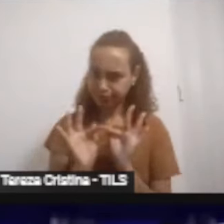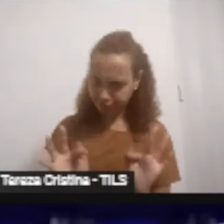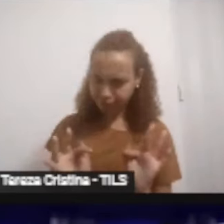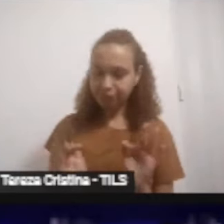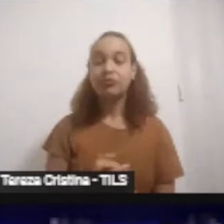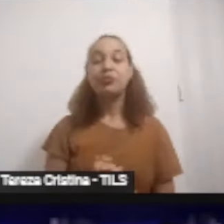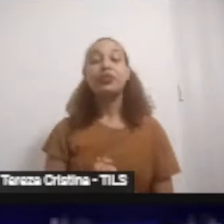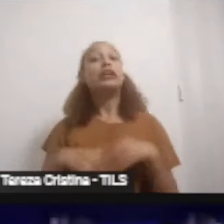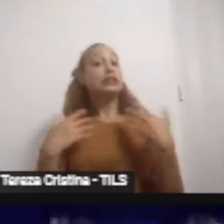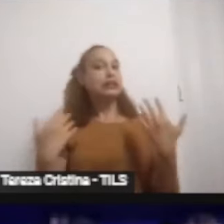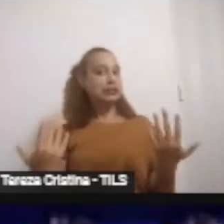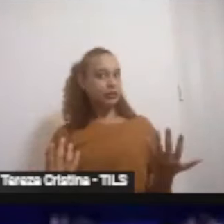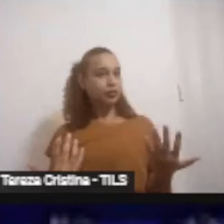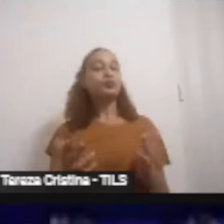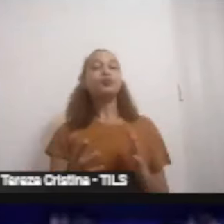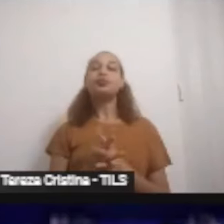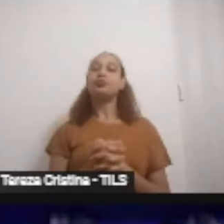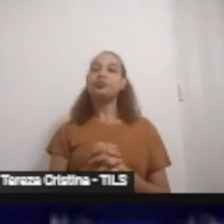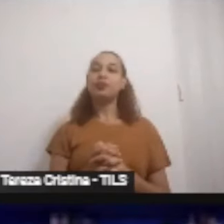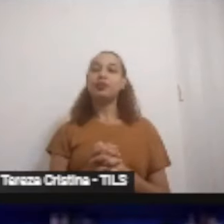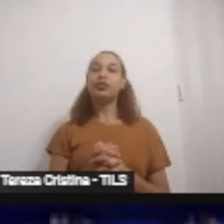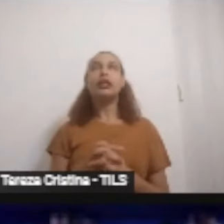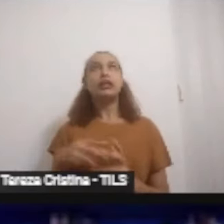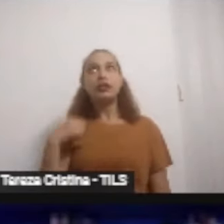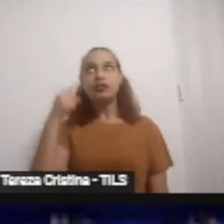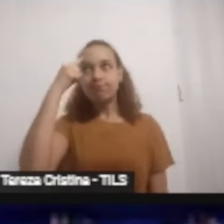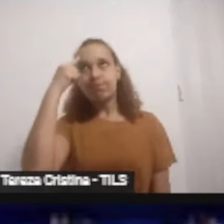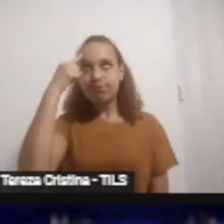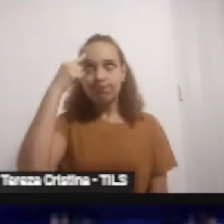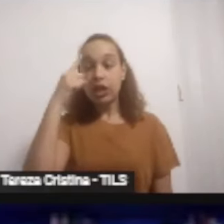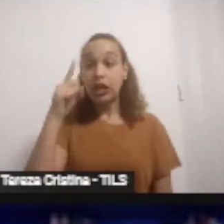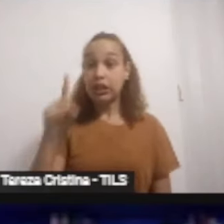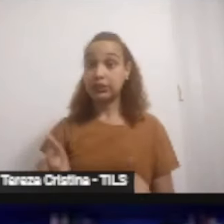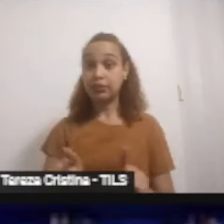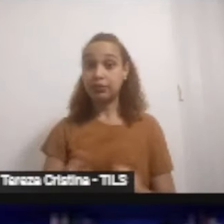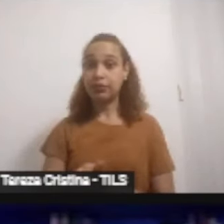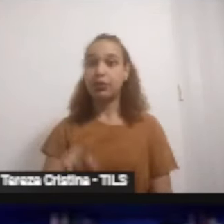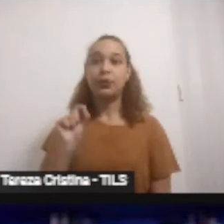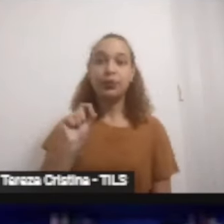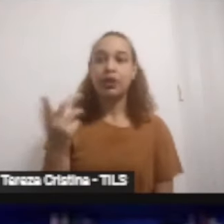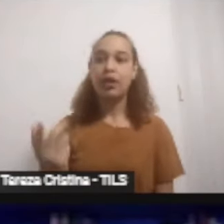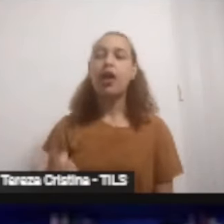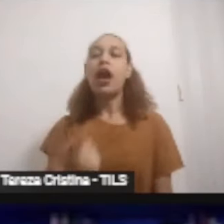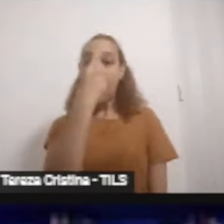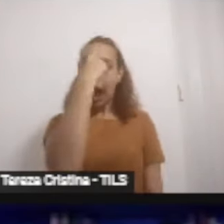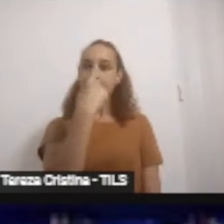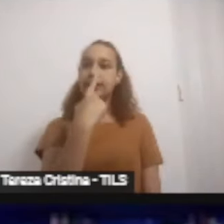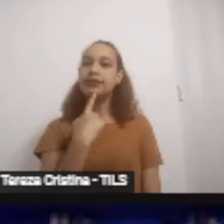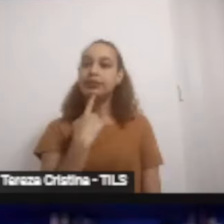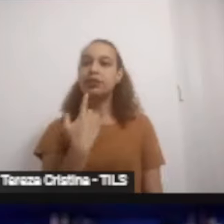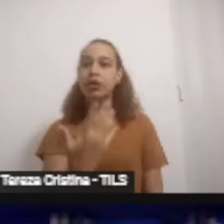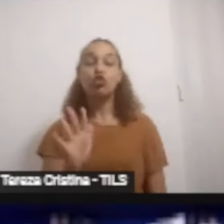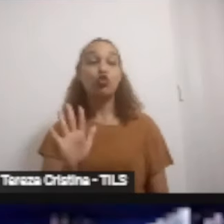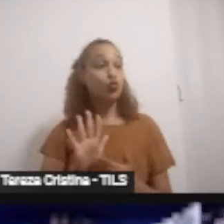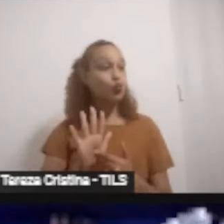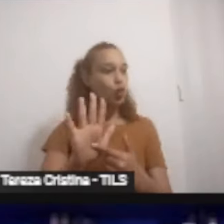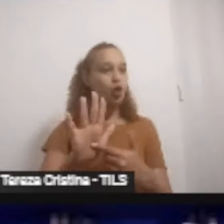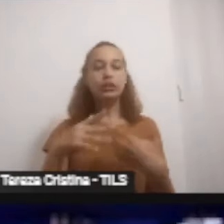coisa que eu acho que eu acabei usando também é as ilustrações, elas não são assim explícitas, né, dessa